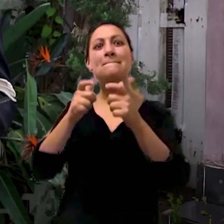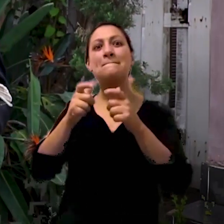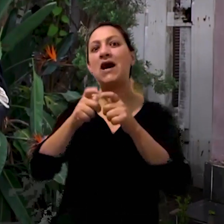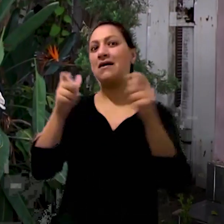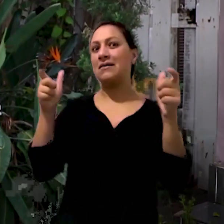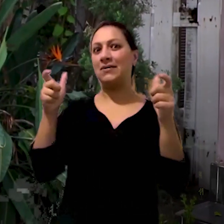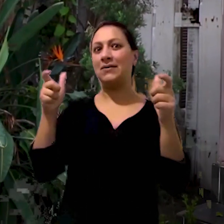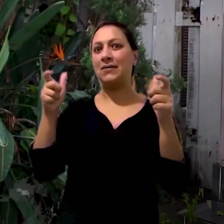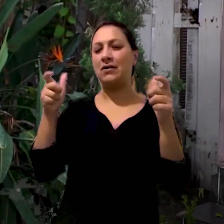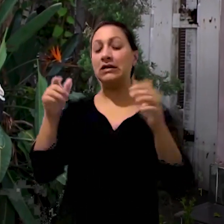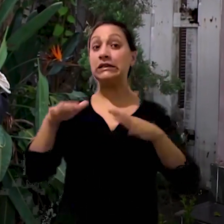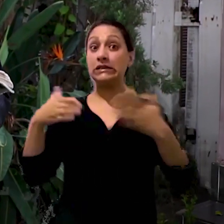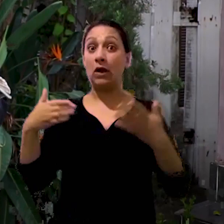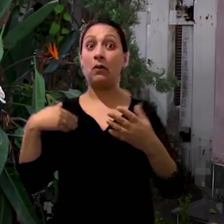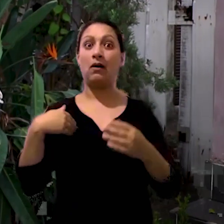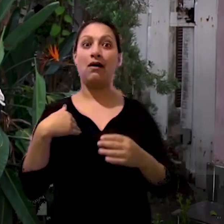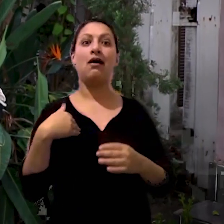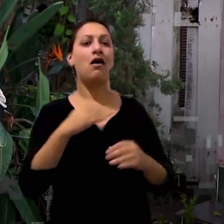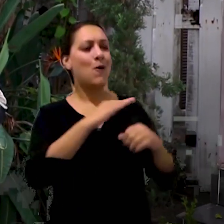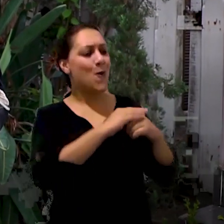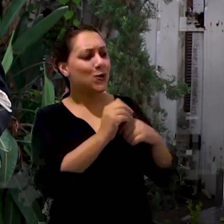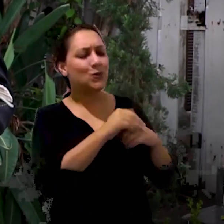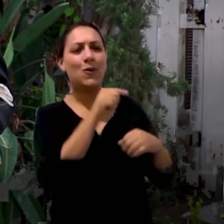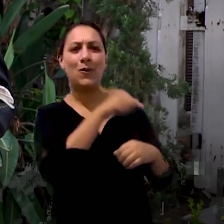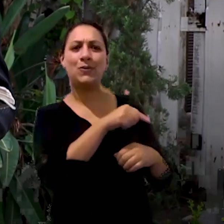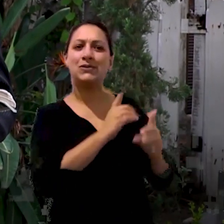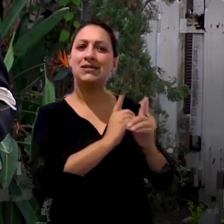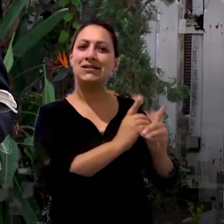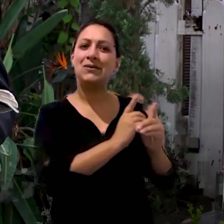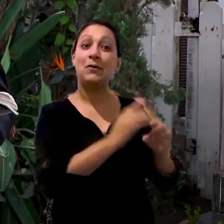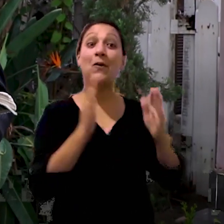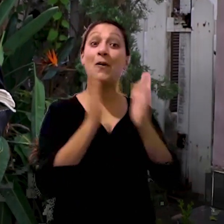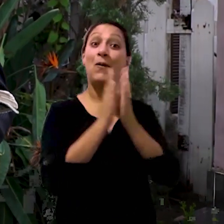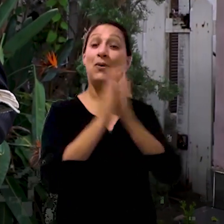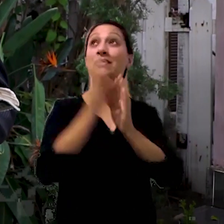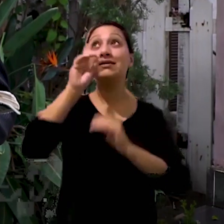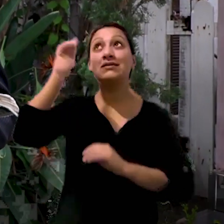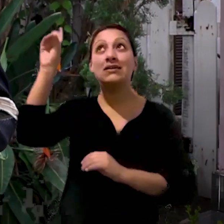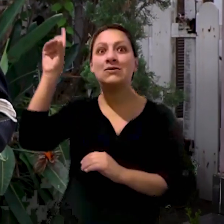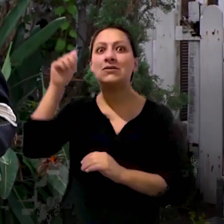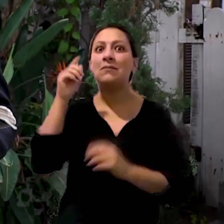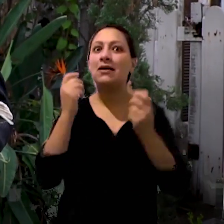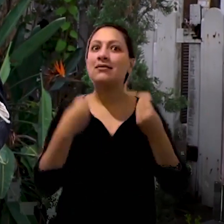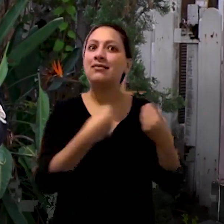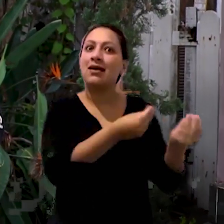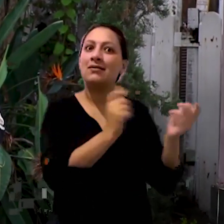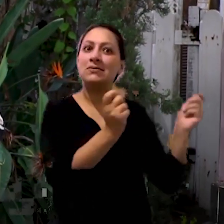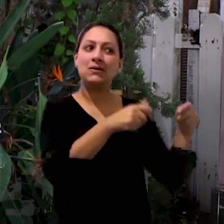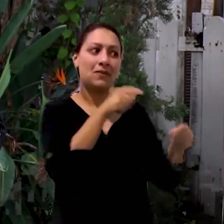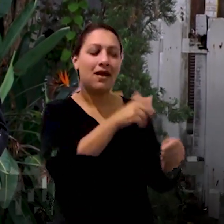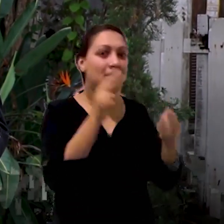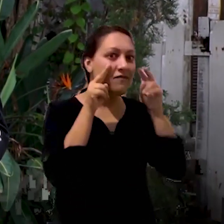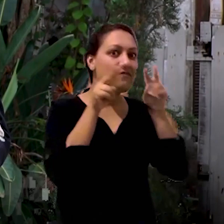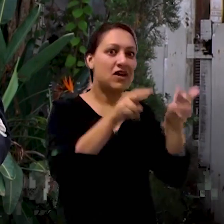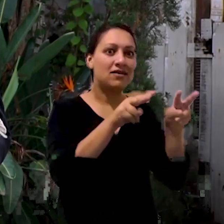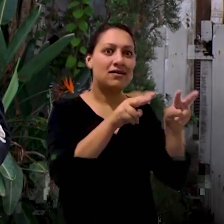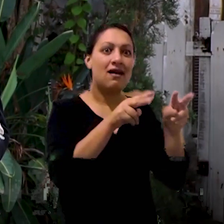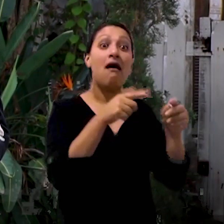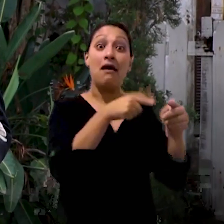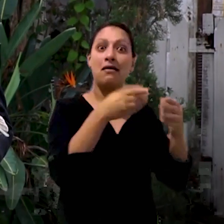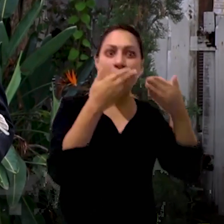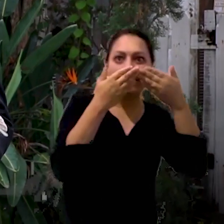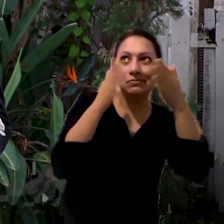seu discípulo, fez uma oração a Deus para que ele pudesse ver o que estava vendo, e os seus olhos se